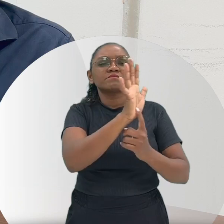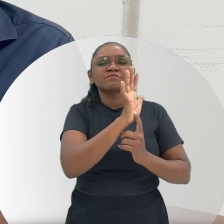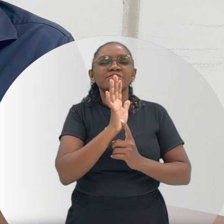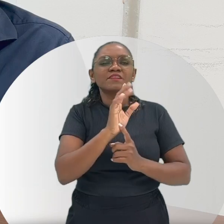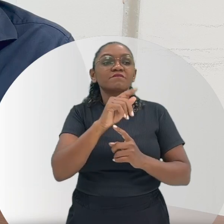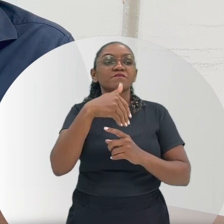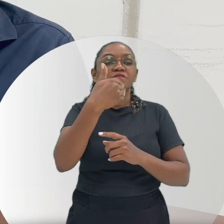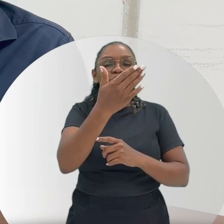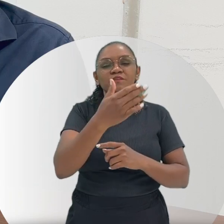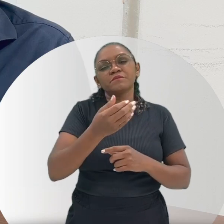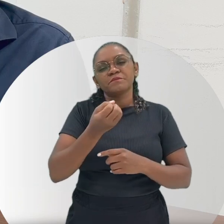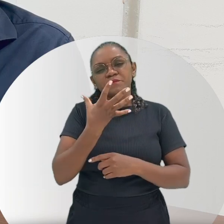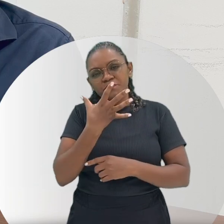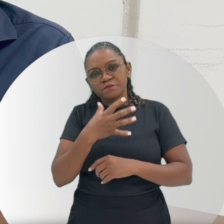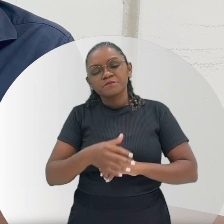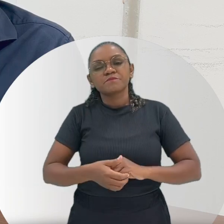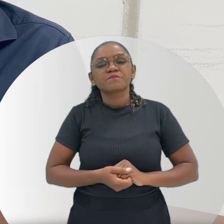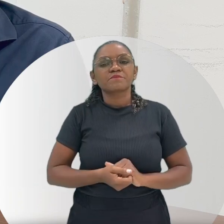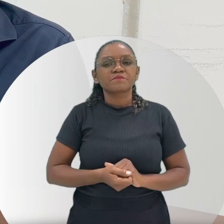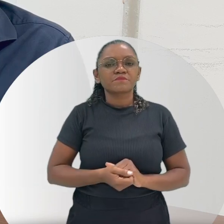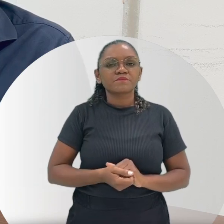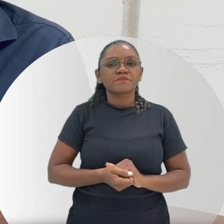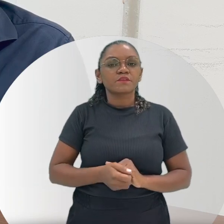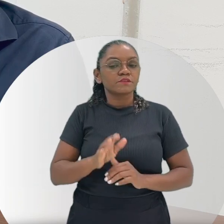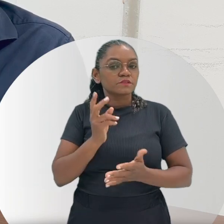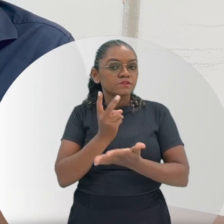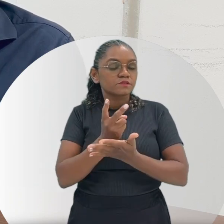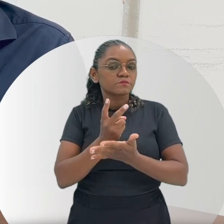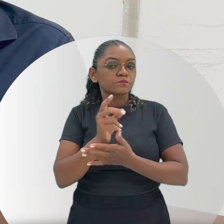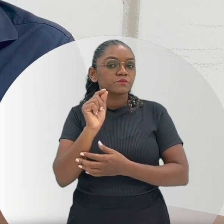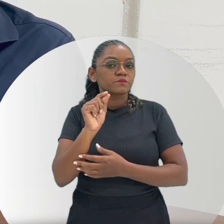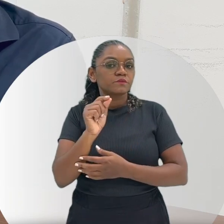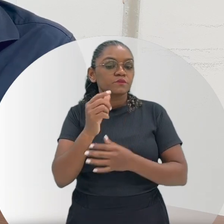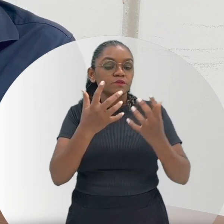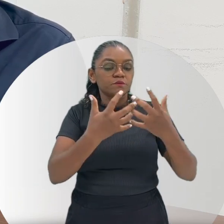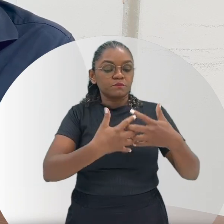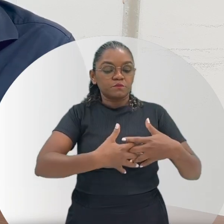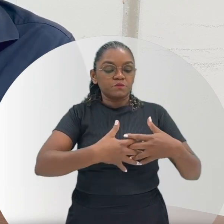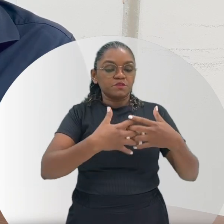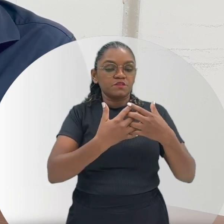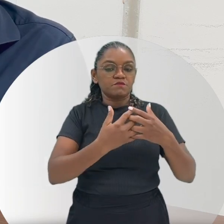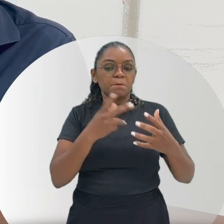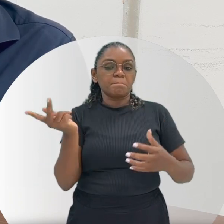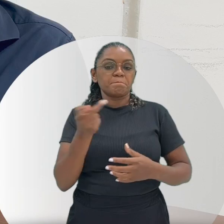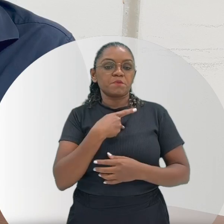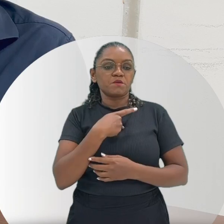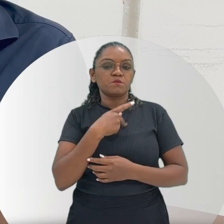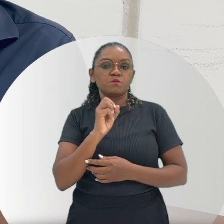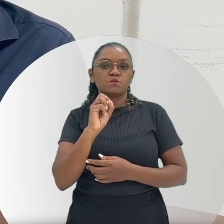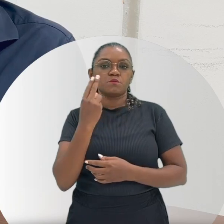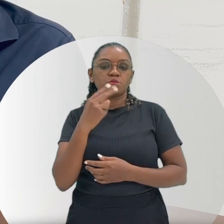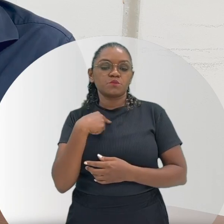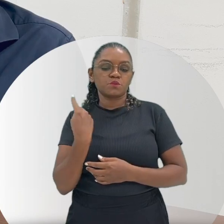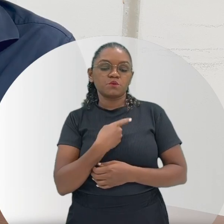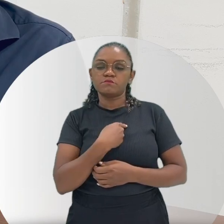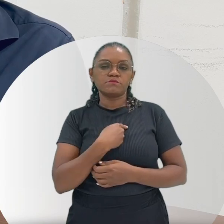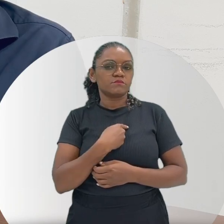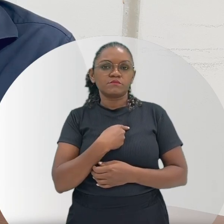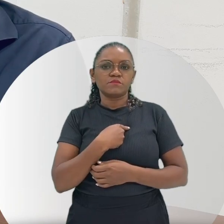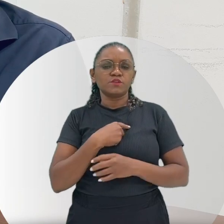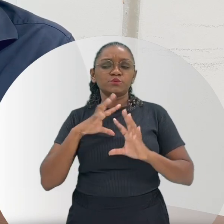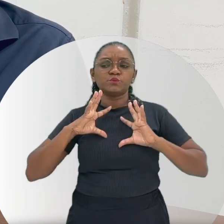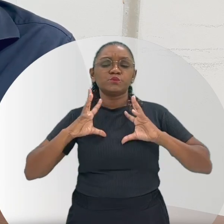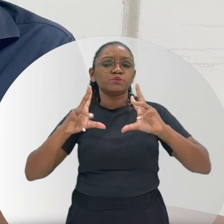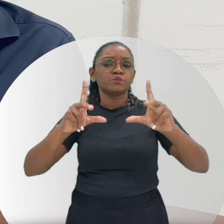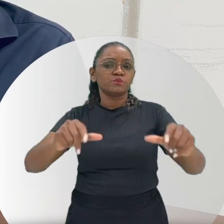sempre tive um cuidado de que o IFRA não é só para nós, o IFRA é para todos que estão ao nosso redor. Então o